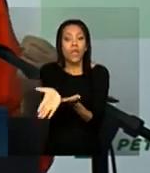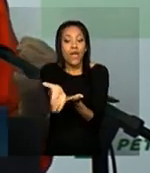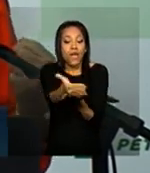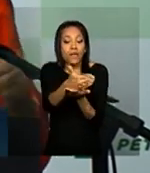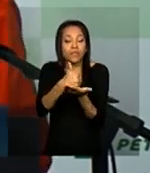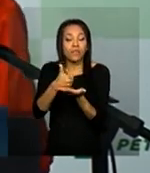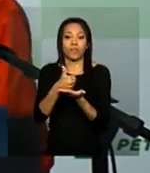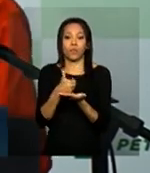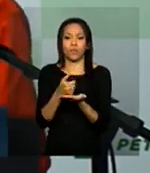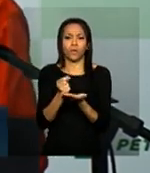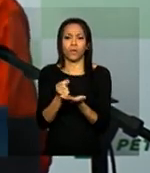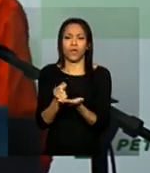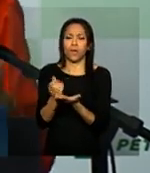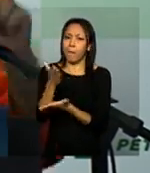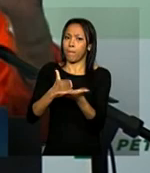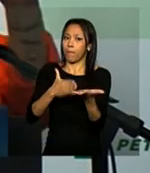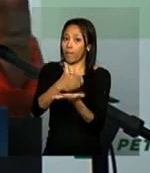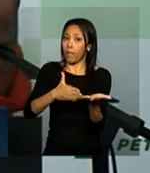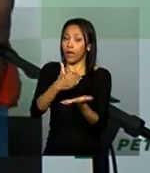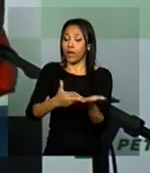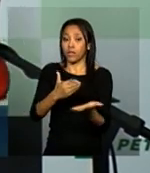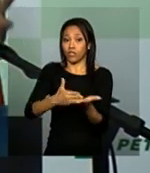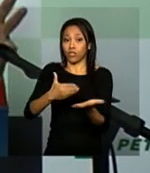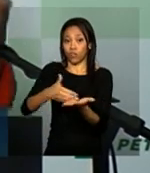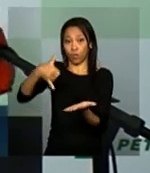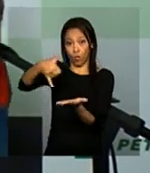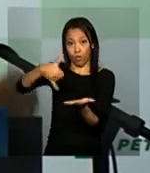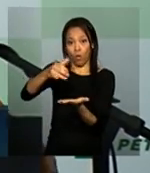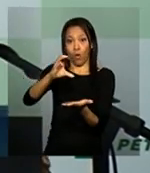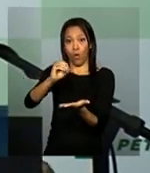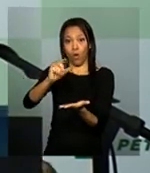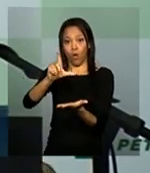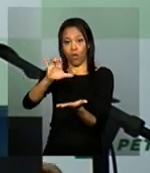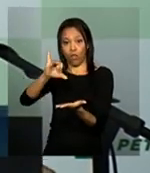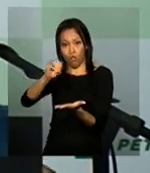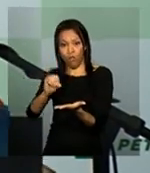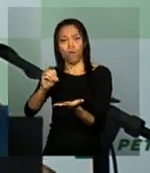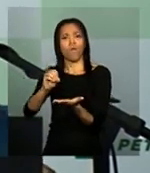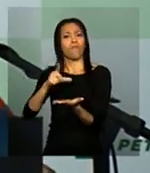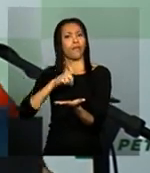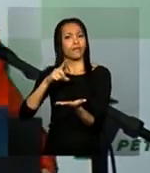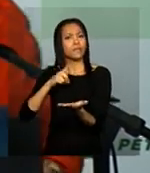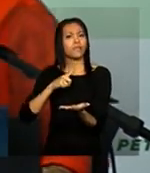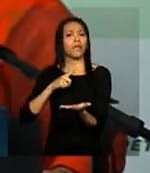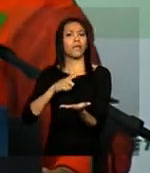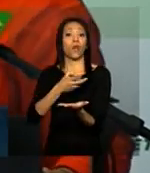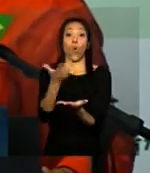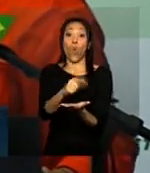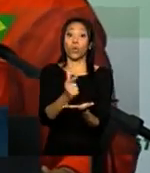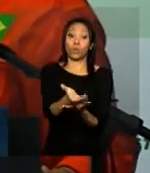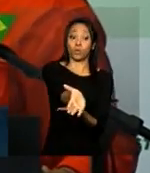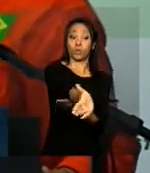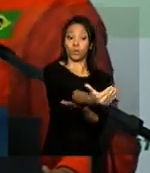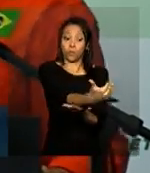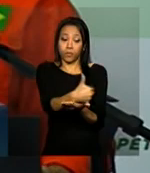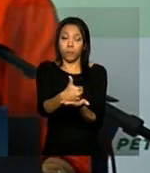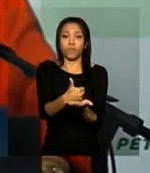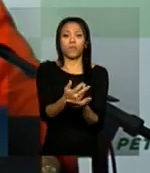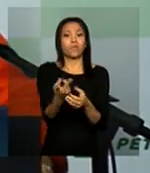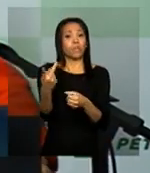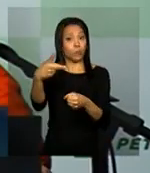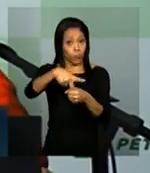óleo? Significa que vai ter uma grande riqueza derivada do petróleo.